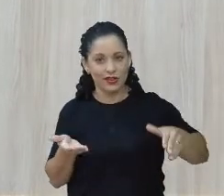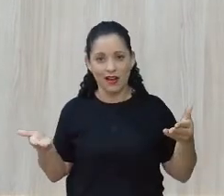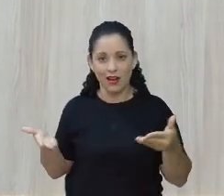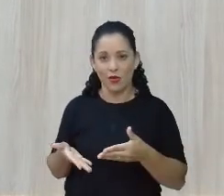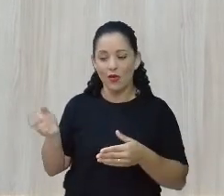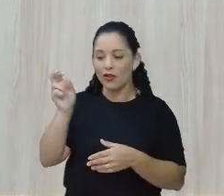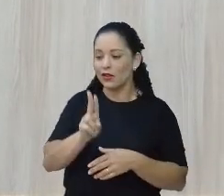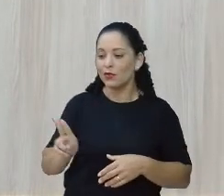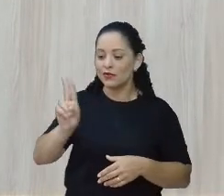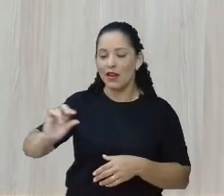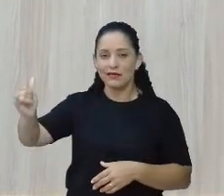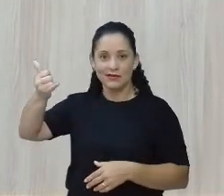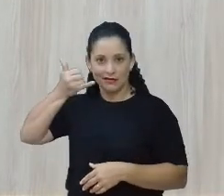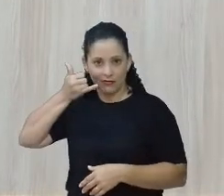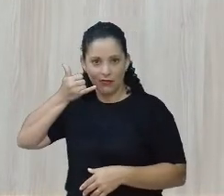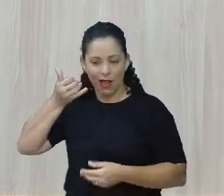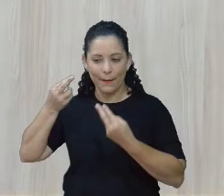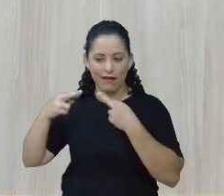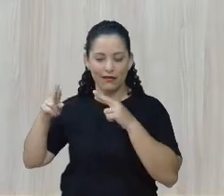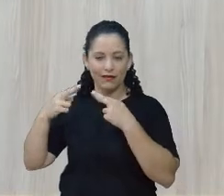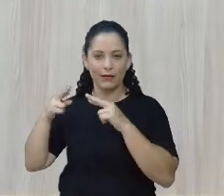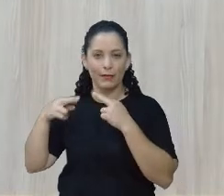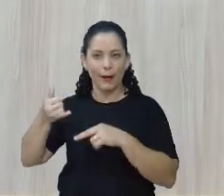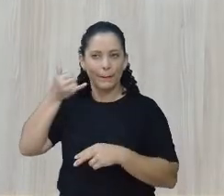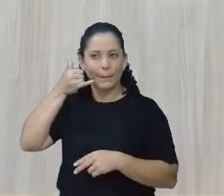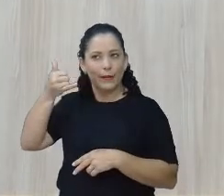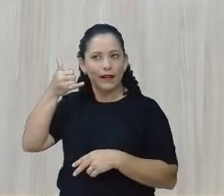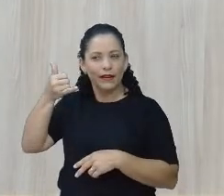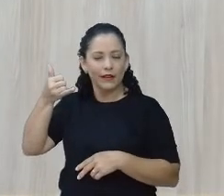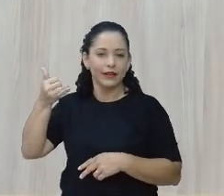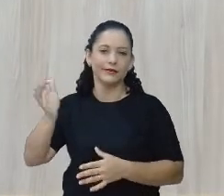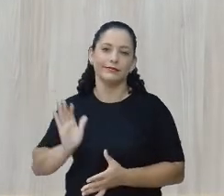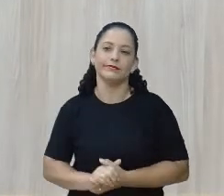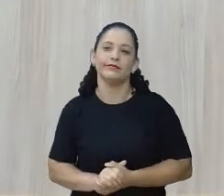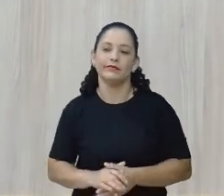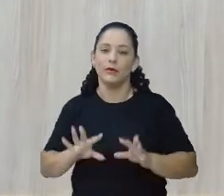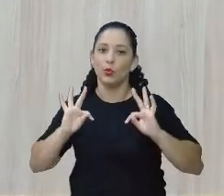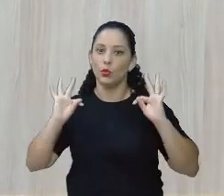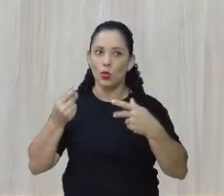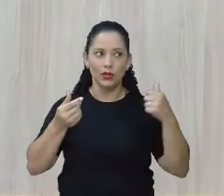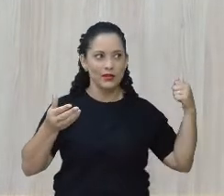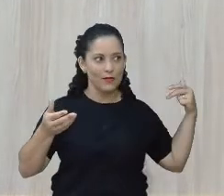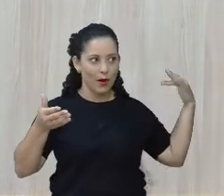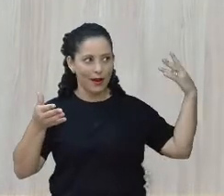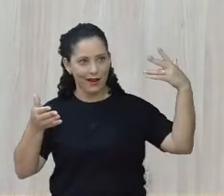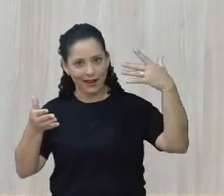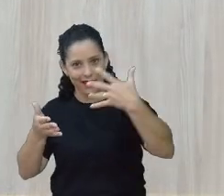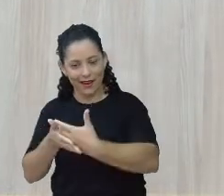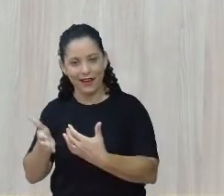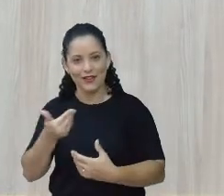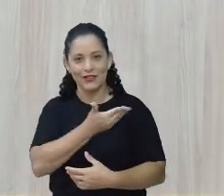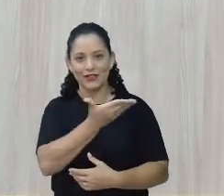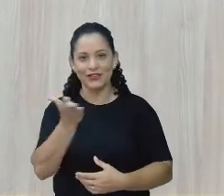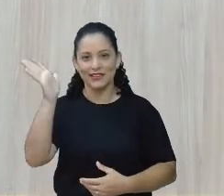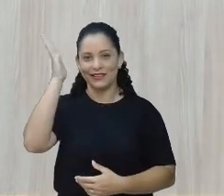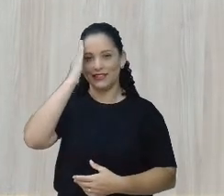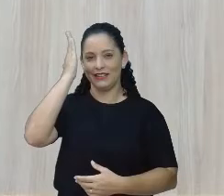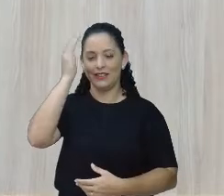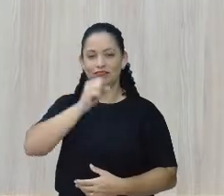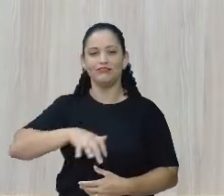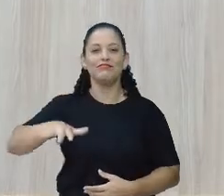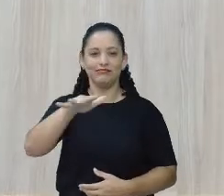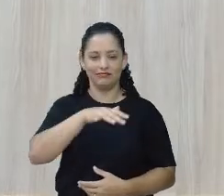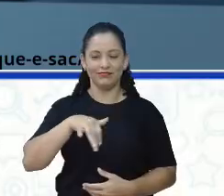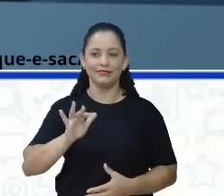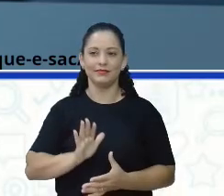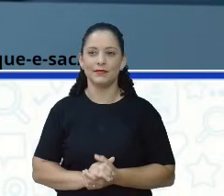o aparelho de telefone no lugar. Então, todo esse percurso histórico é para fazer vocês entenderem esse contexto. Foi